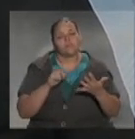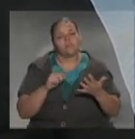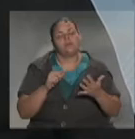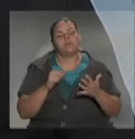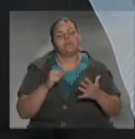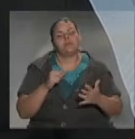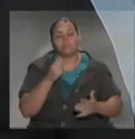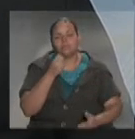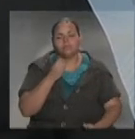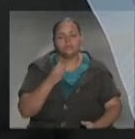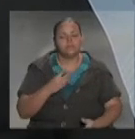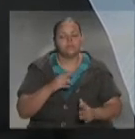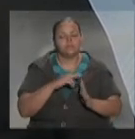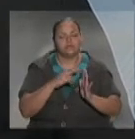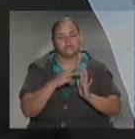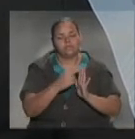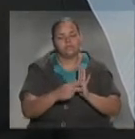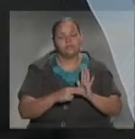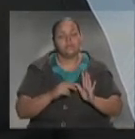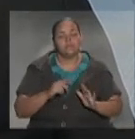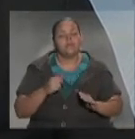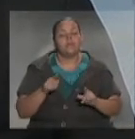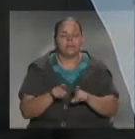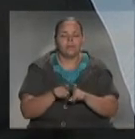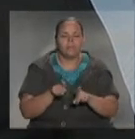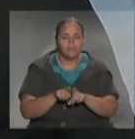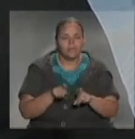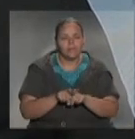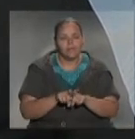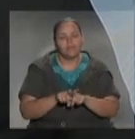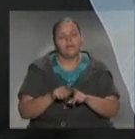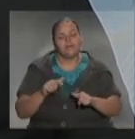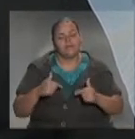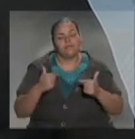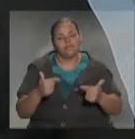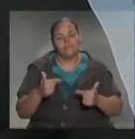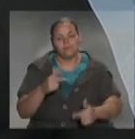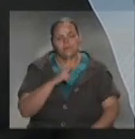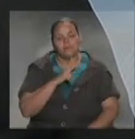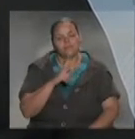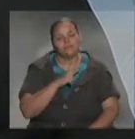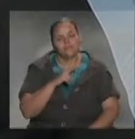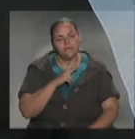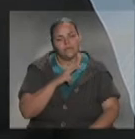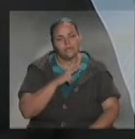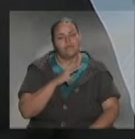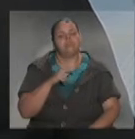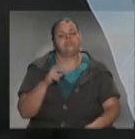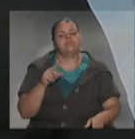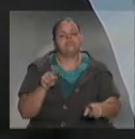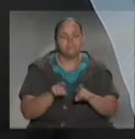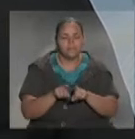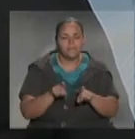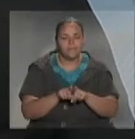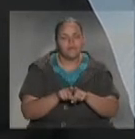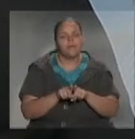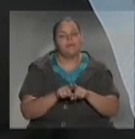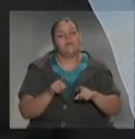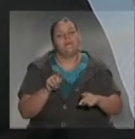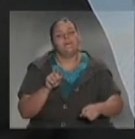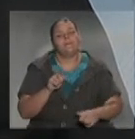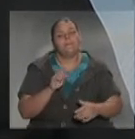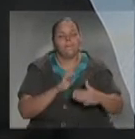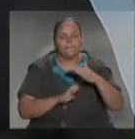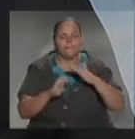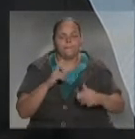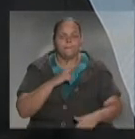práticas que favoreçam a adoção de critérios. E também, por outro lado, a própria iniciativa privada já está se aparelhando também,